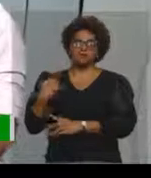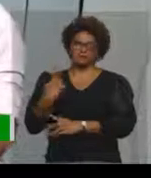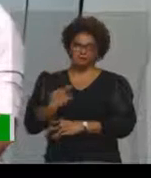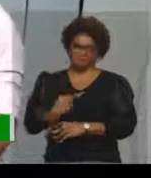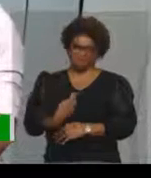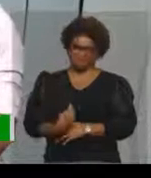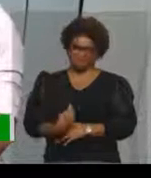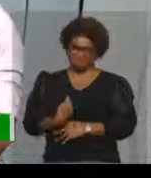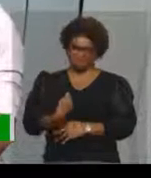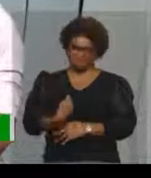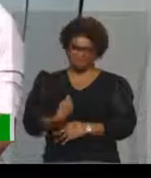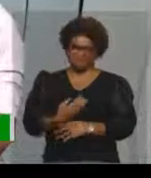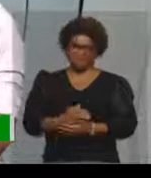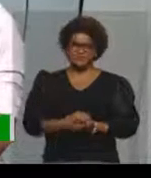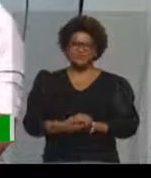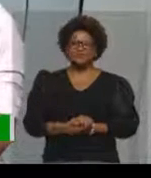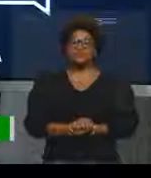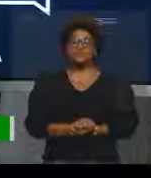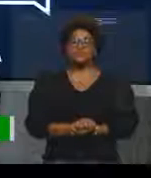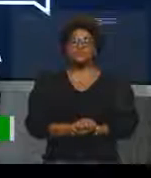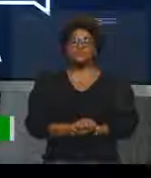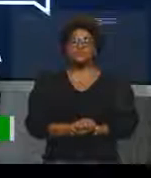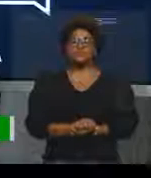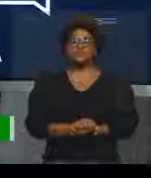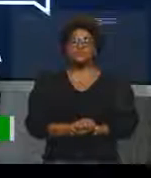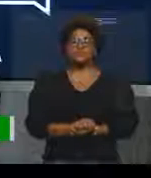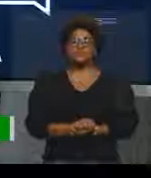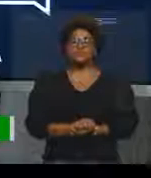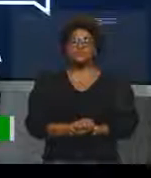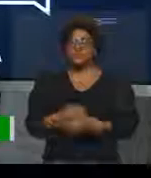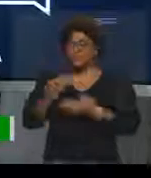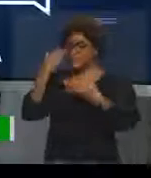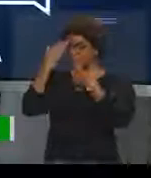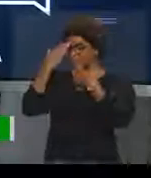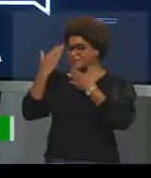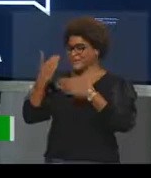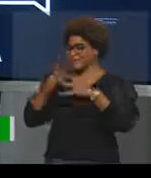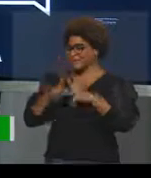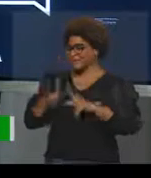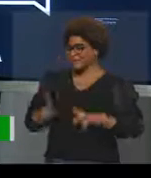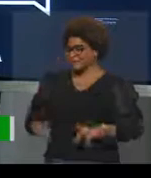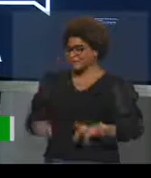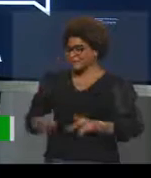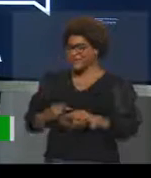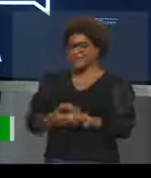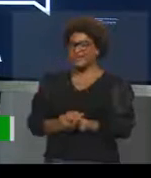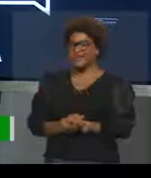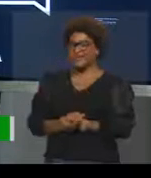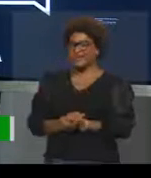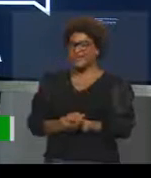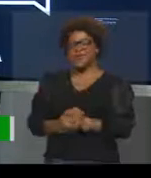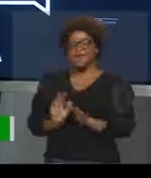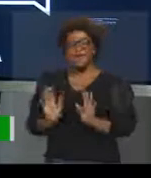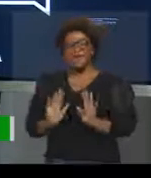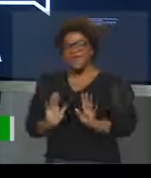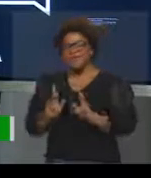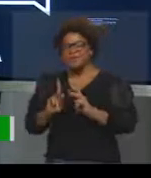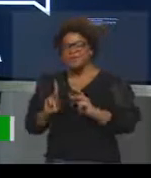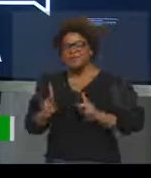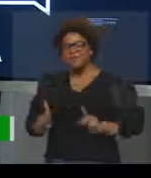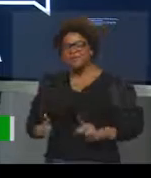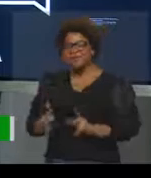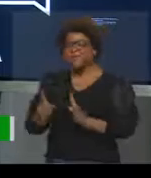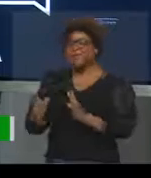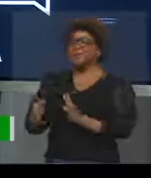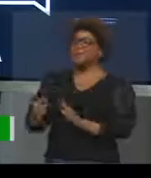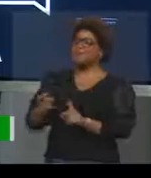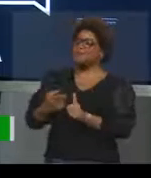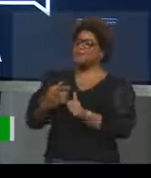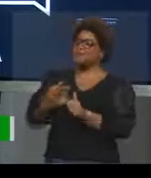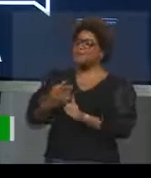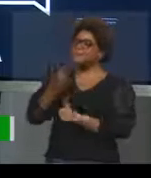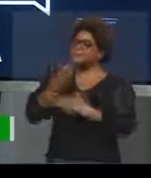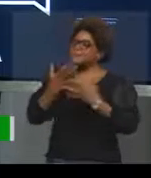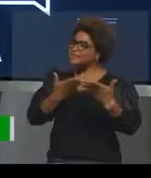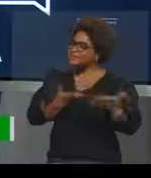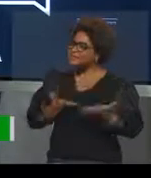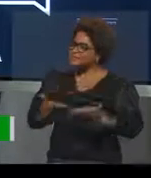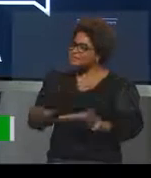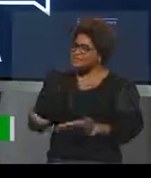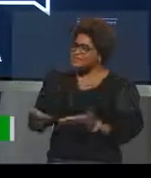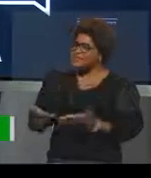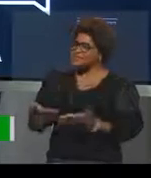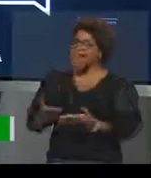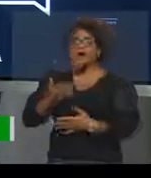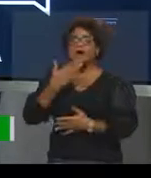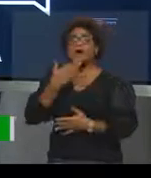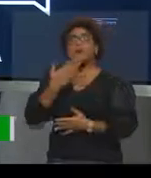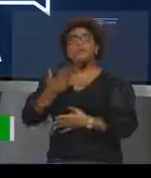vidas. Obrigada, professor Magno. Tudo bem, professora Maria Alice? Primeiramente, seja bem-vinda. Obrigada. Conta pra gente aí, quais